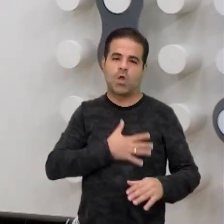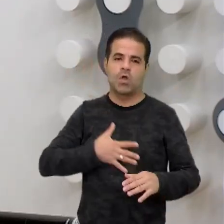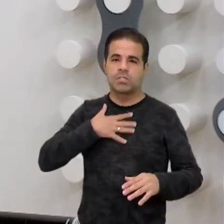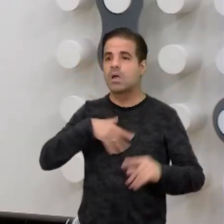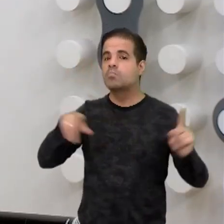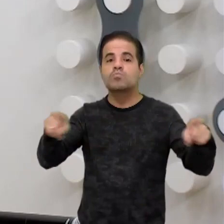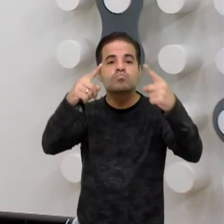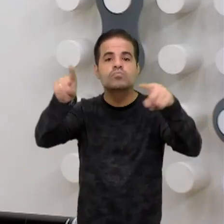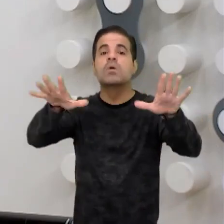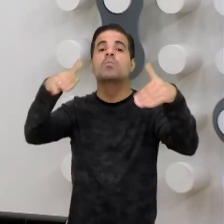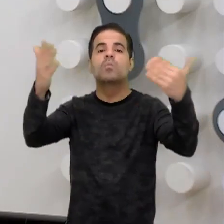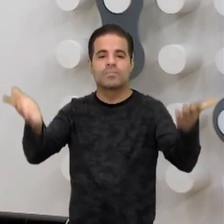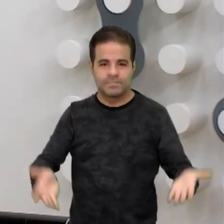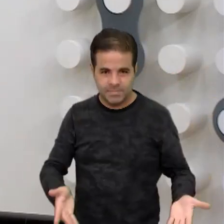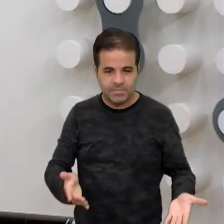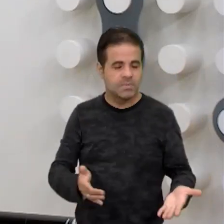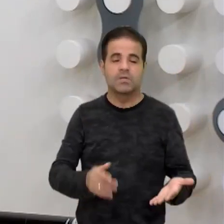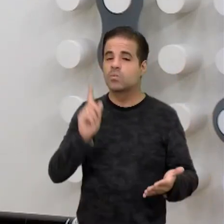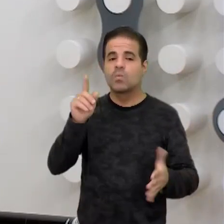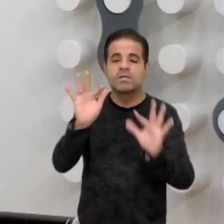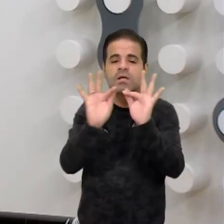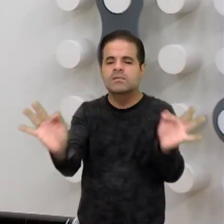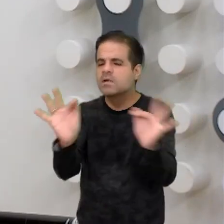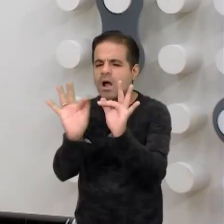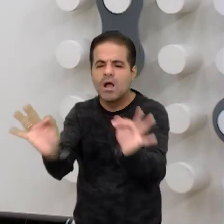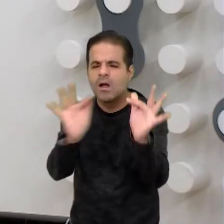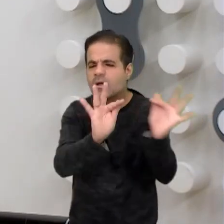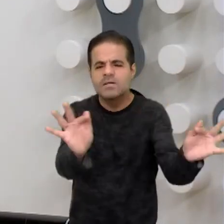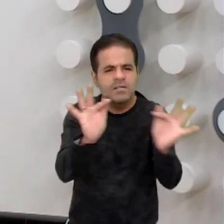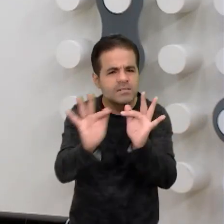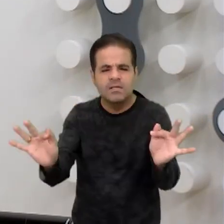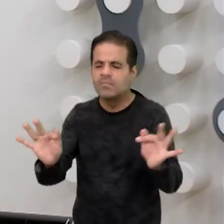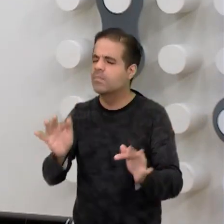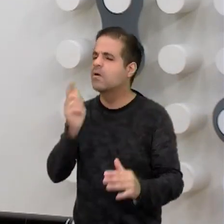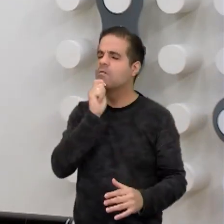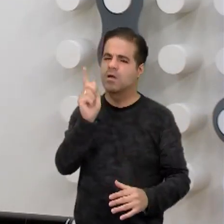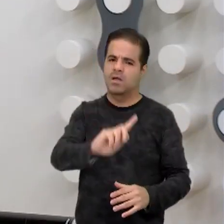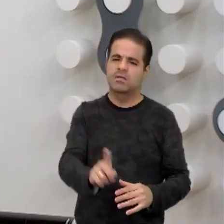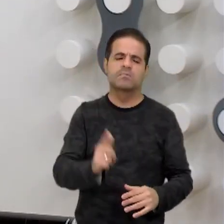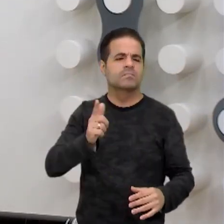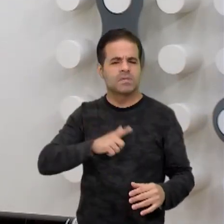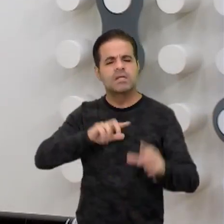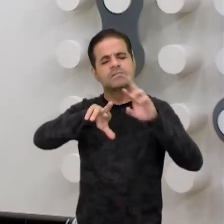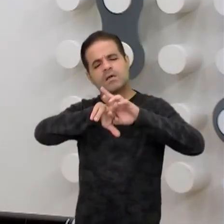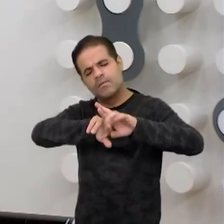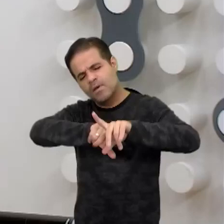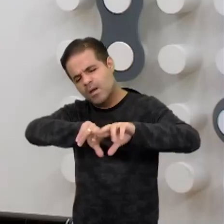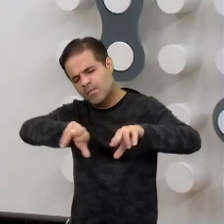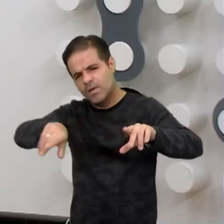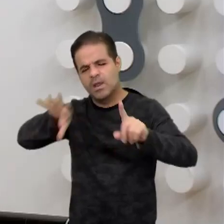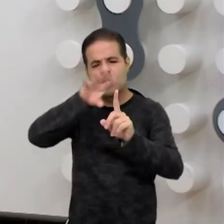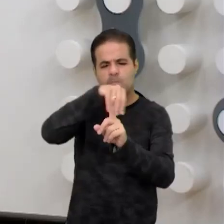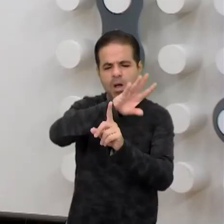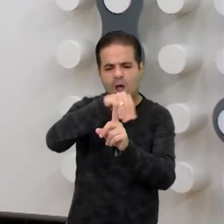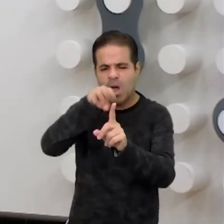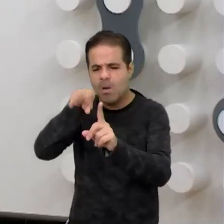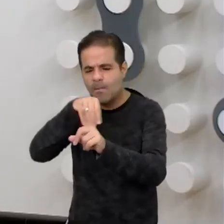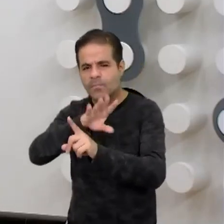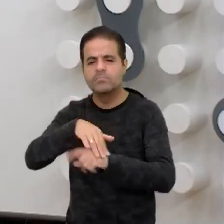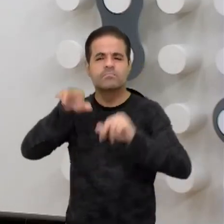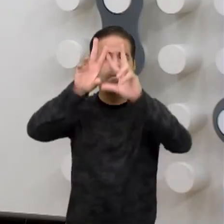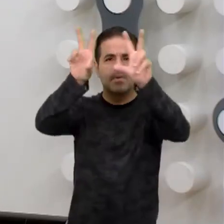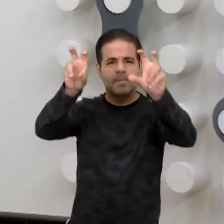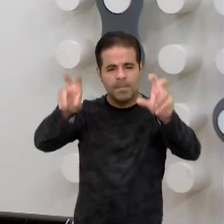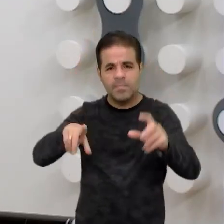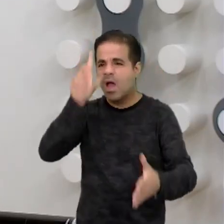musicalmente. Não é tão simples assim, né? Existem muitas mediações, muitos